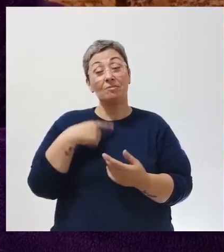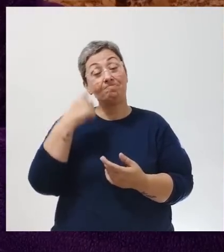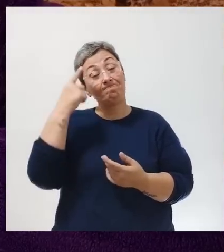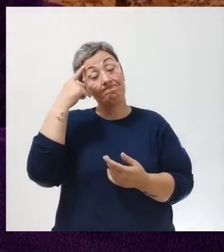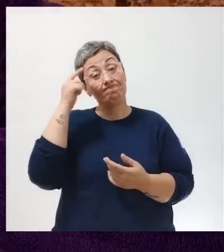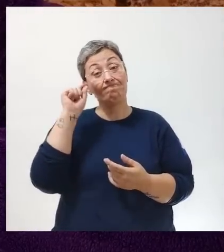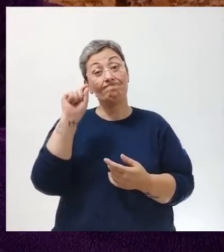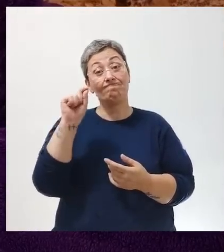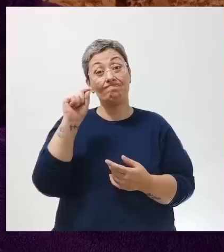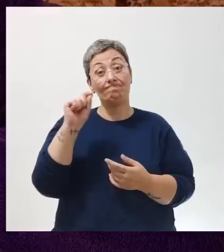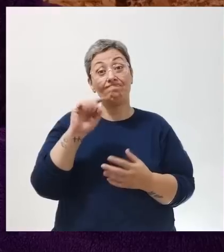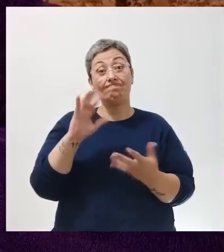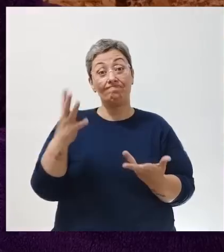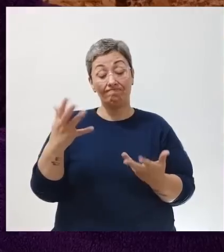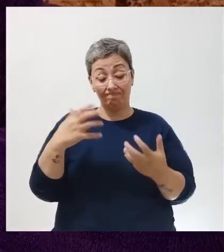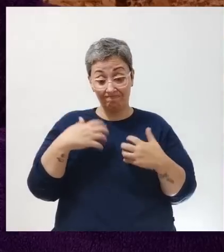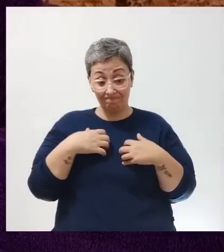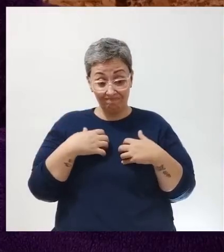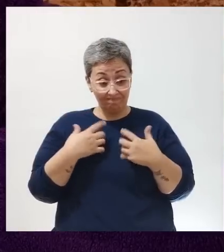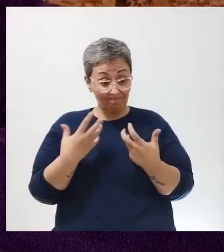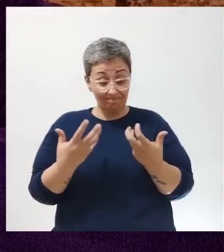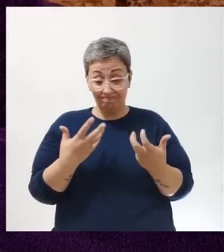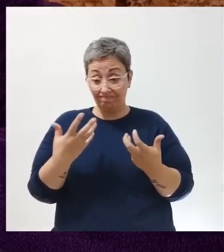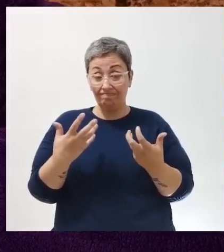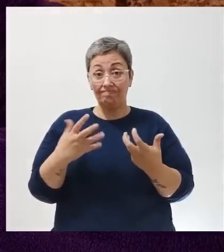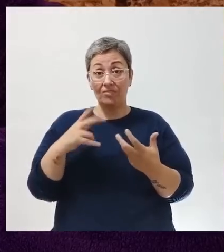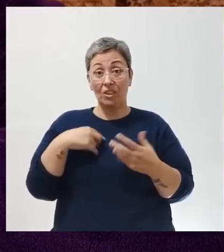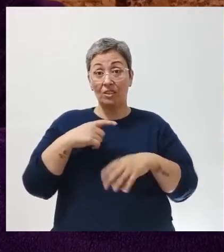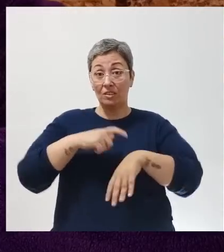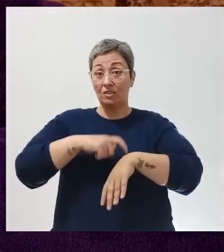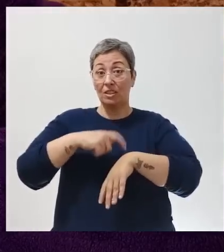Quem sabe, se assim a gente fizer,